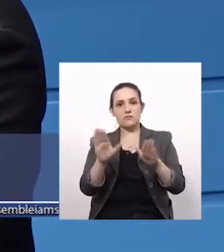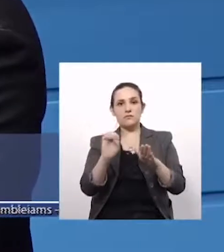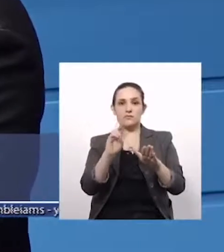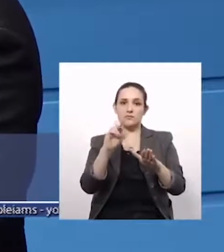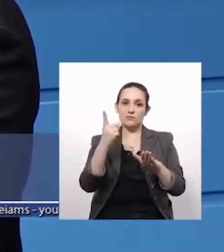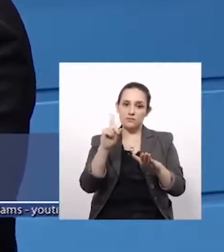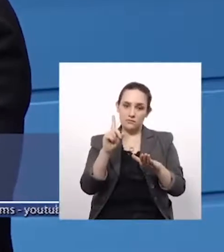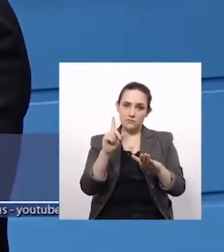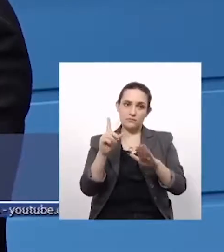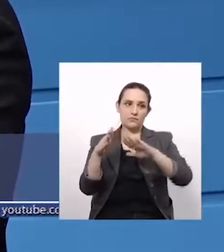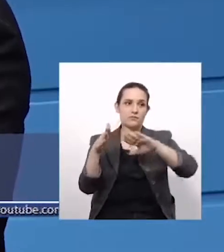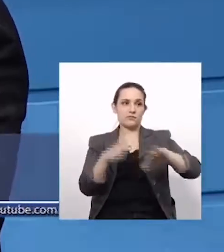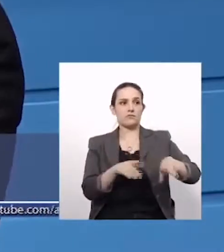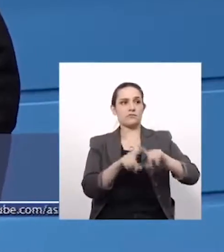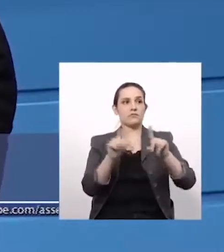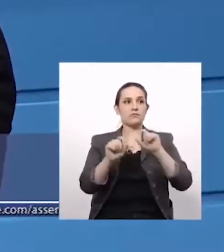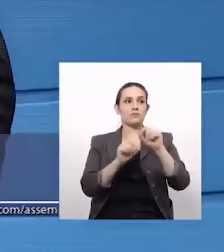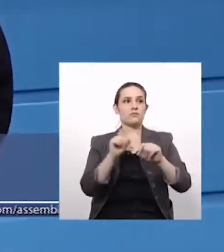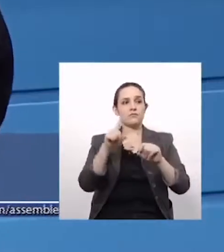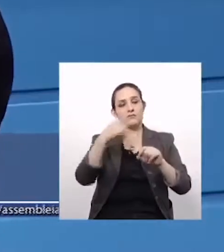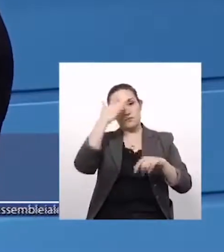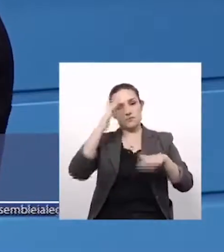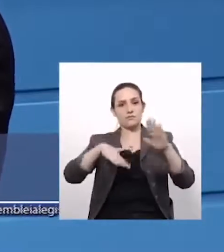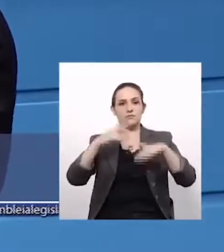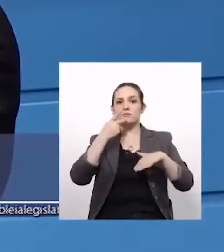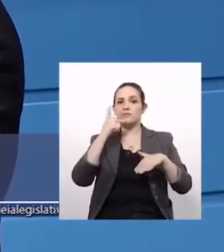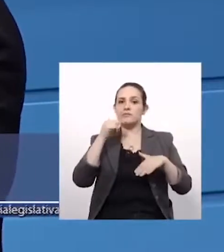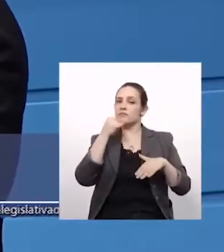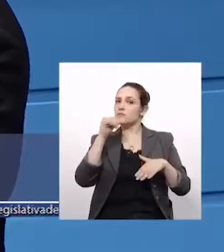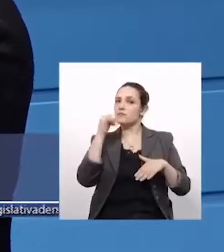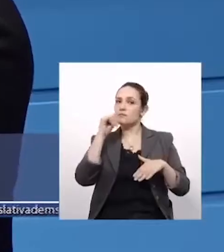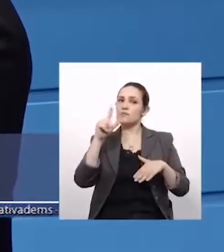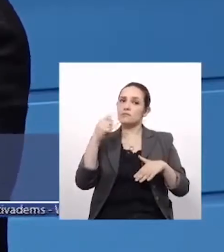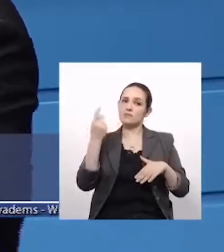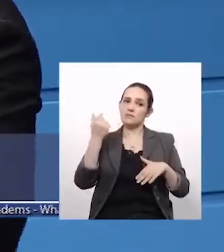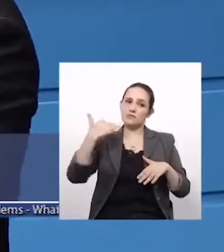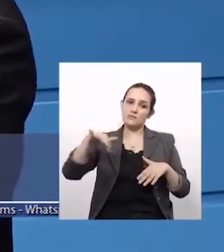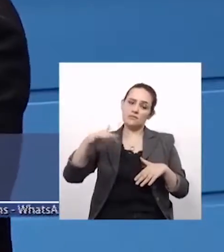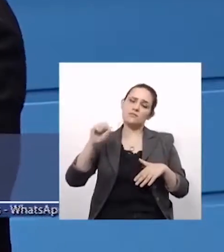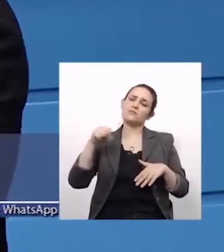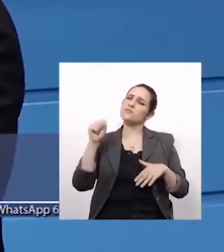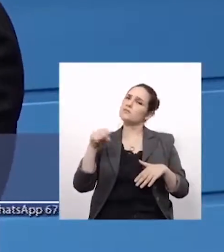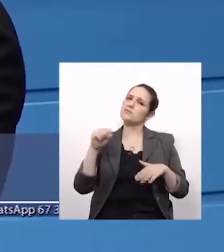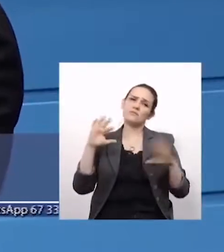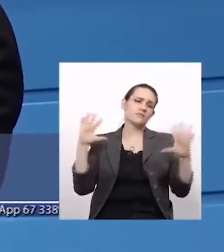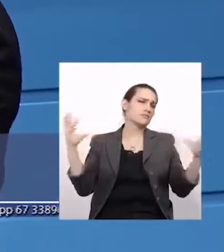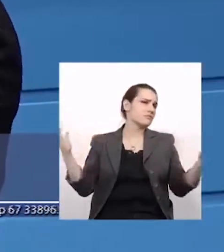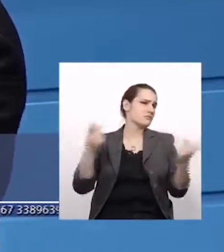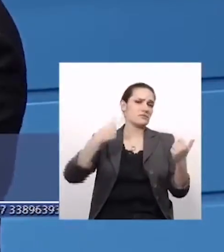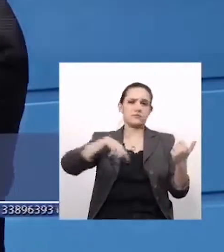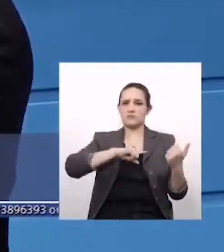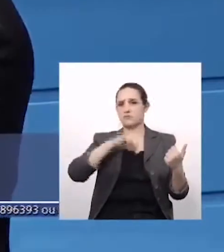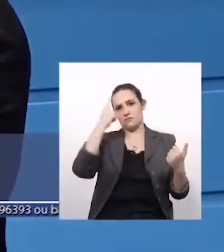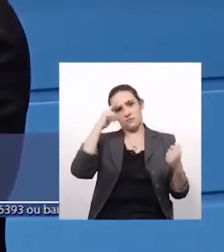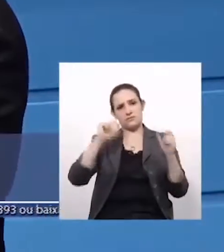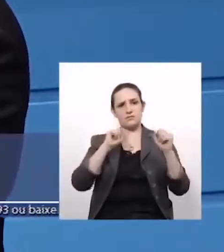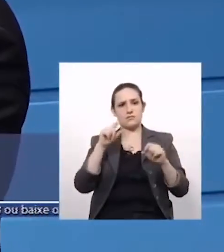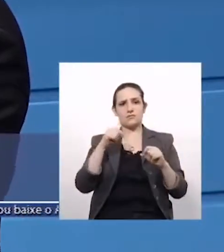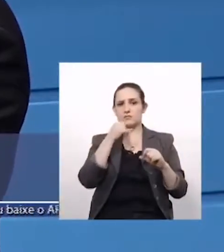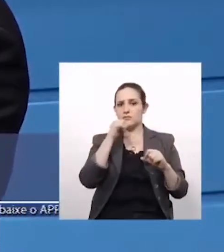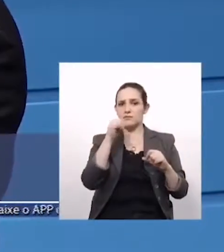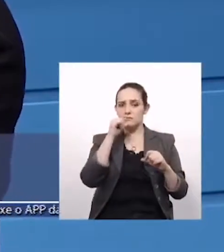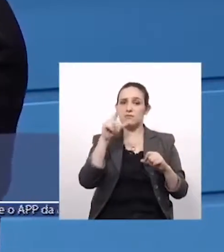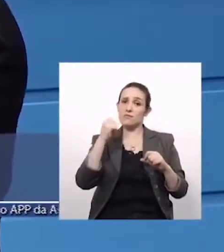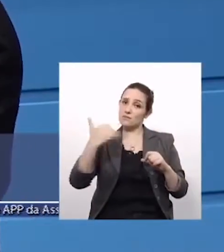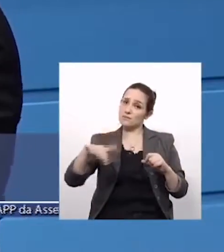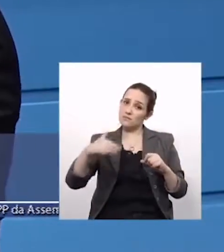não é essa. A questão é que, às vezes, as pessoas só dizem a energia é cara. Nós sabemos, e 100% da população do Mato Grosso do Sul sabe que a energia está